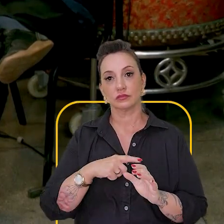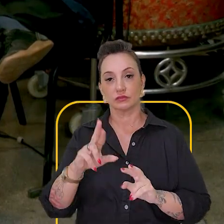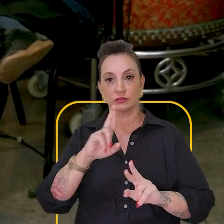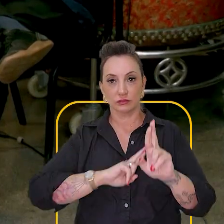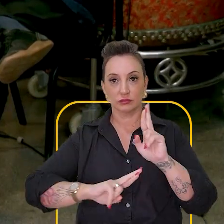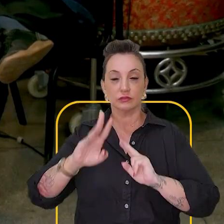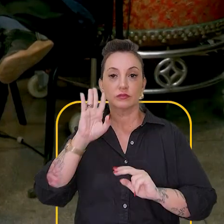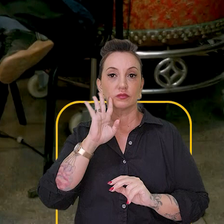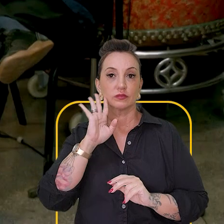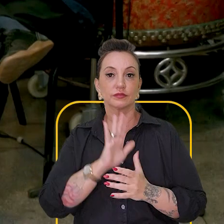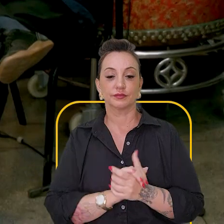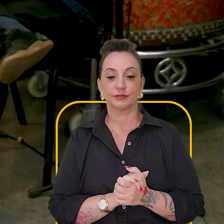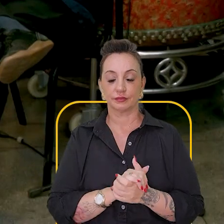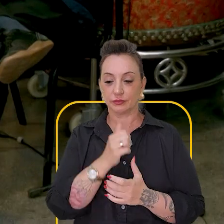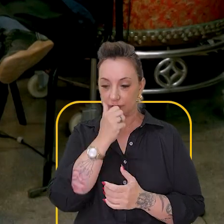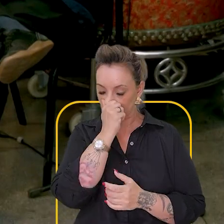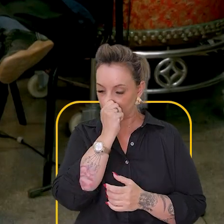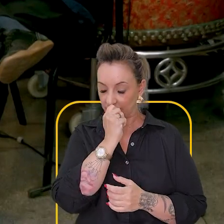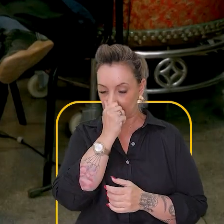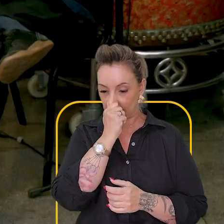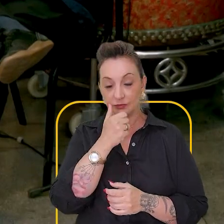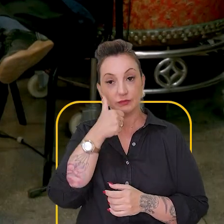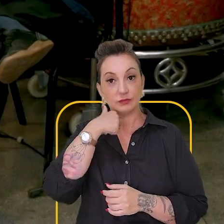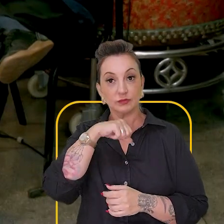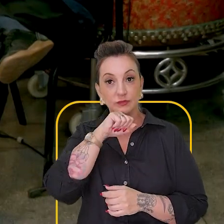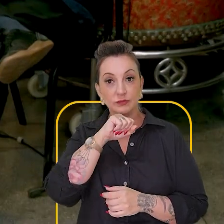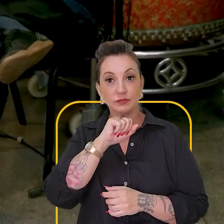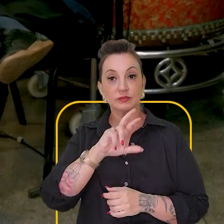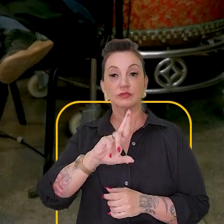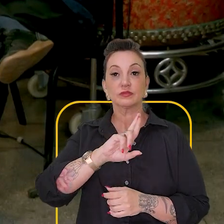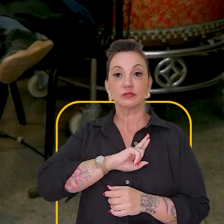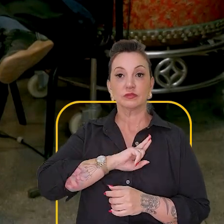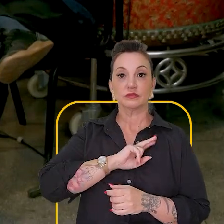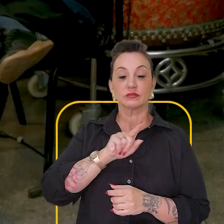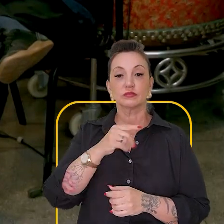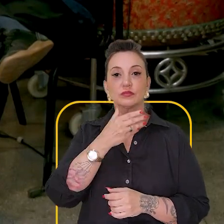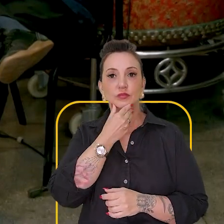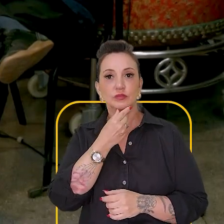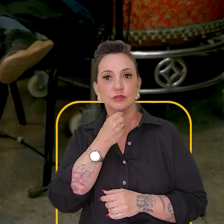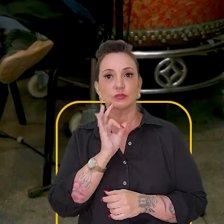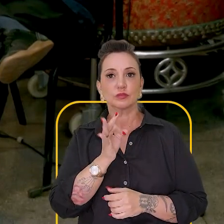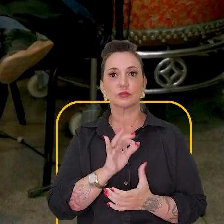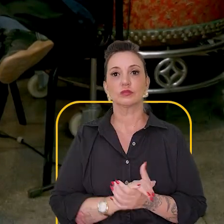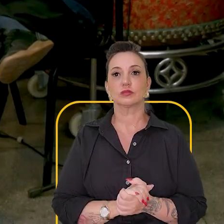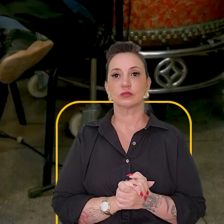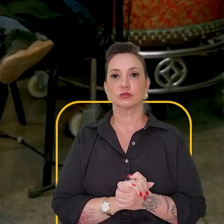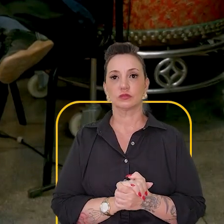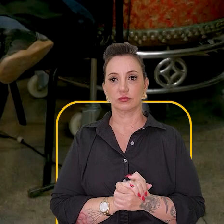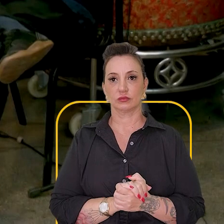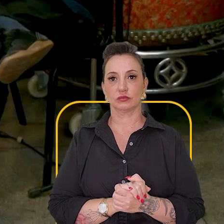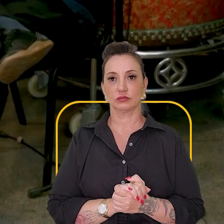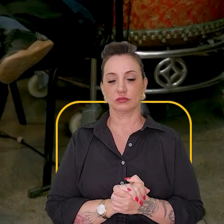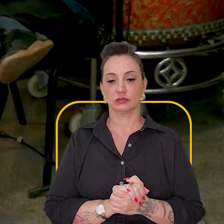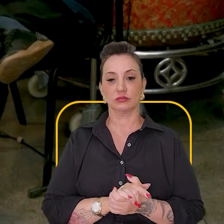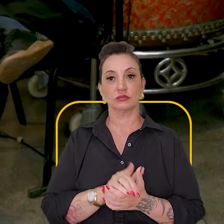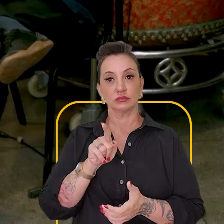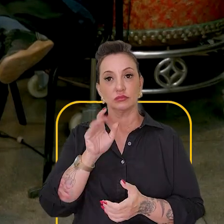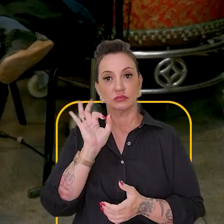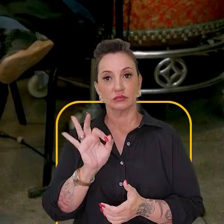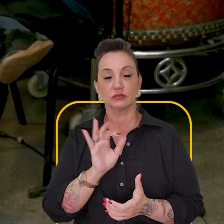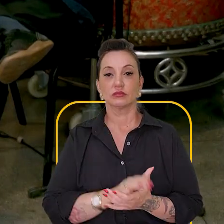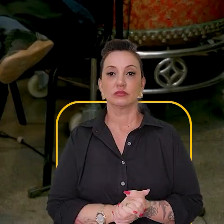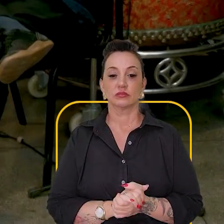feedbacks muito legais né de de mãe que chega e fala nossa e esse rapaz mesmo eh ele